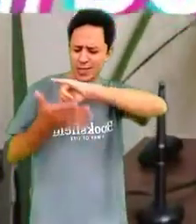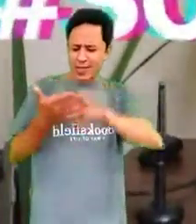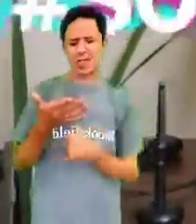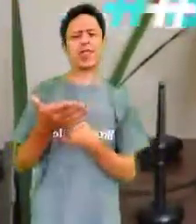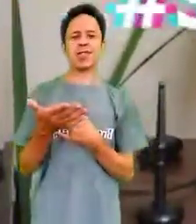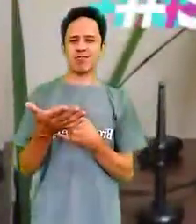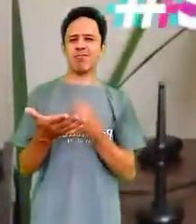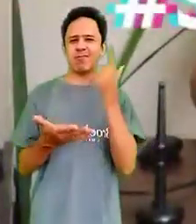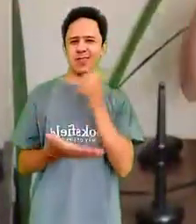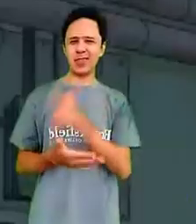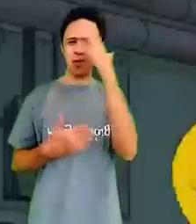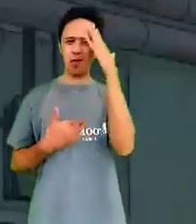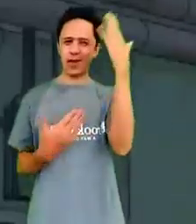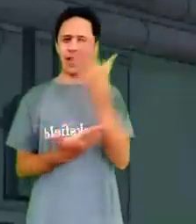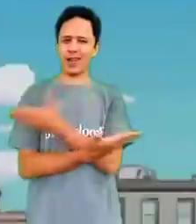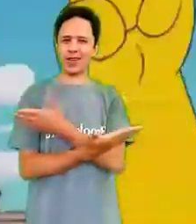Muito obrigado, galera!